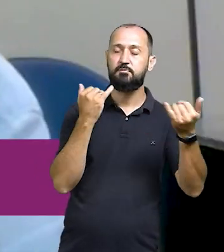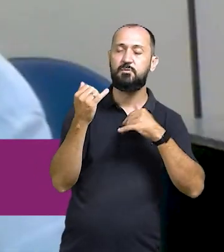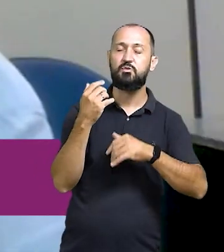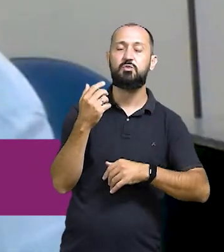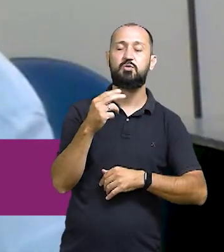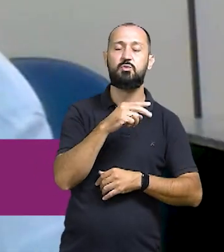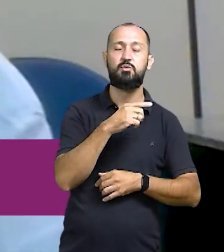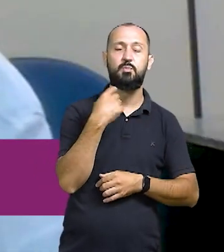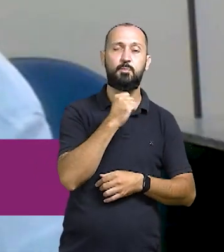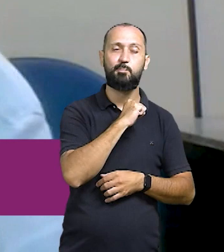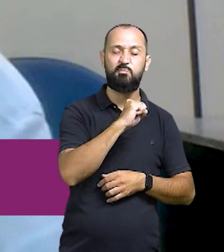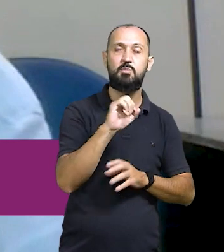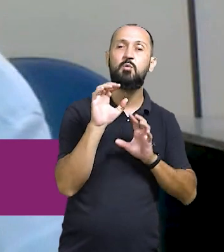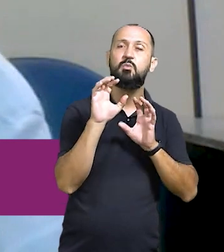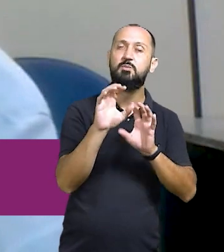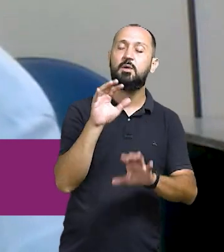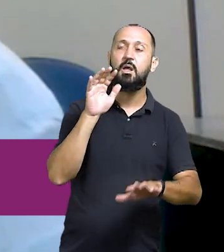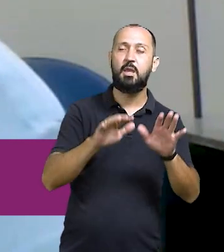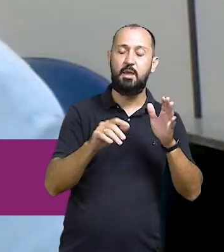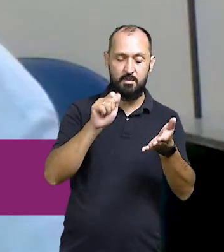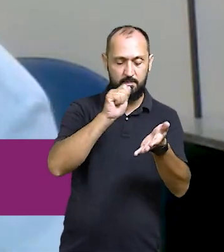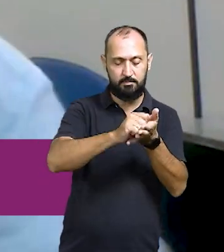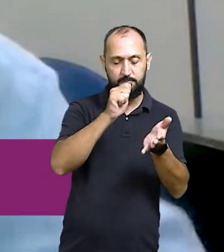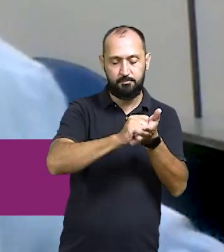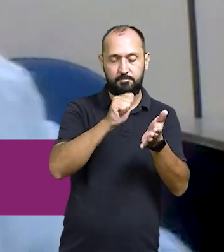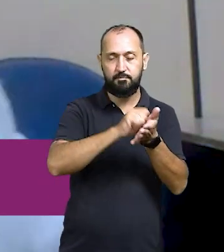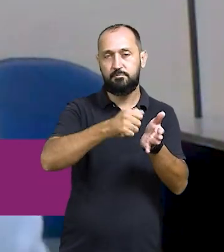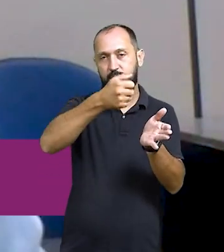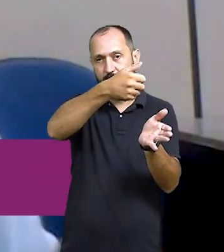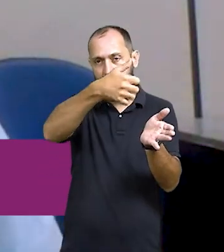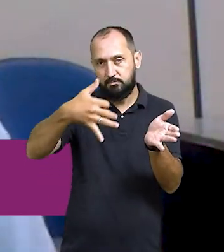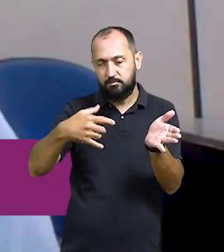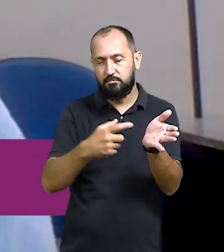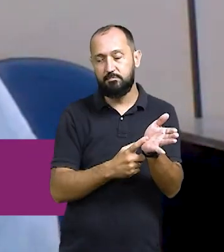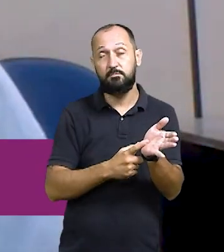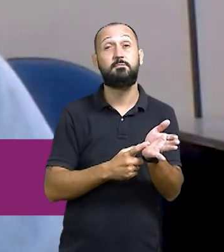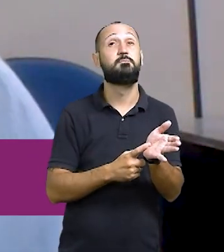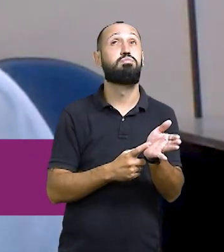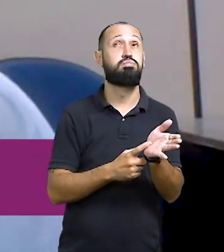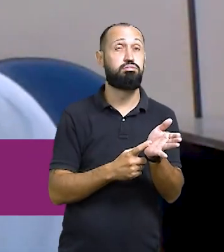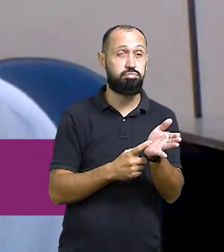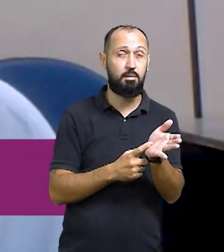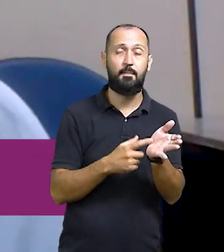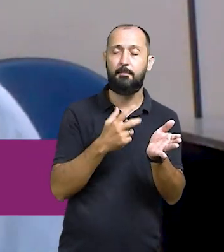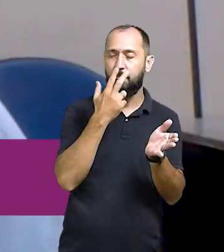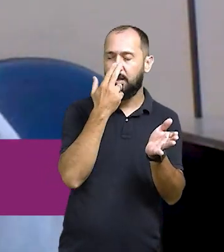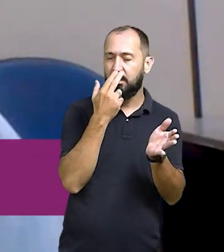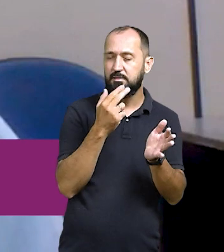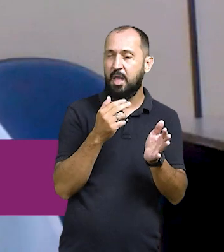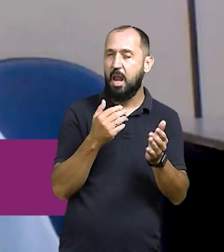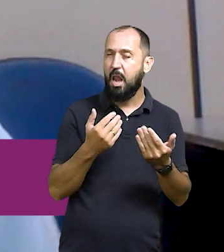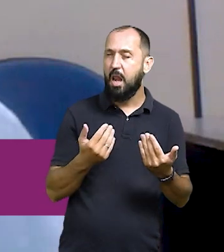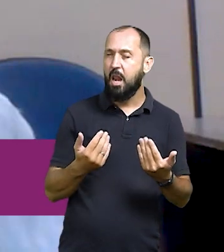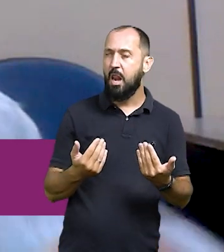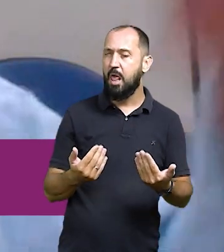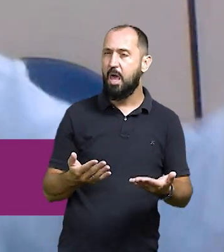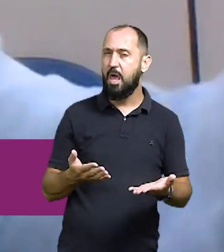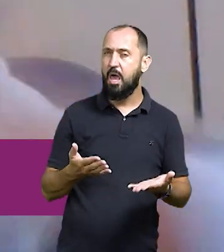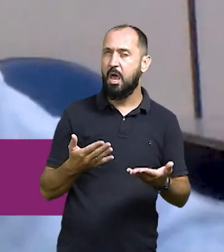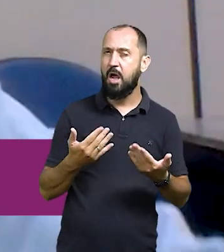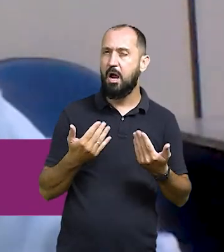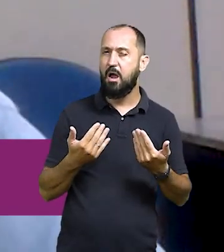escolhas das mulheres. Então, se a gente ainda tem um número elevado de crimes, que muitas vezes o que me incomoda na imprensa é que colocado